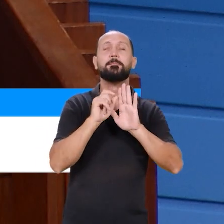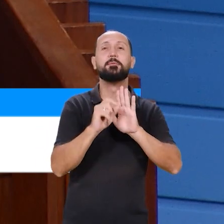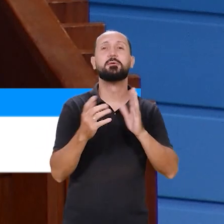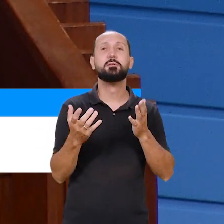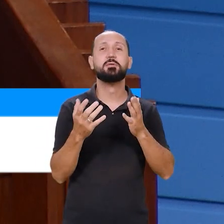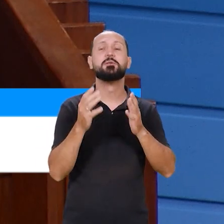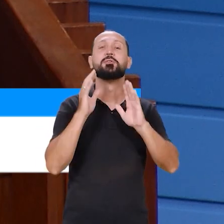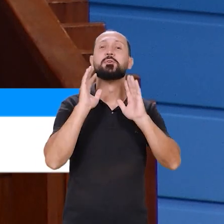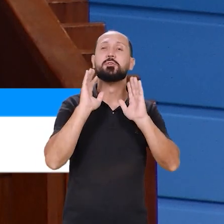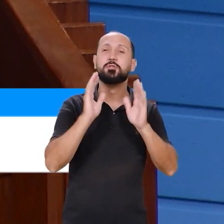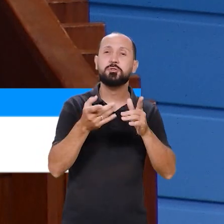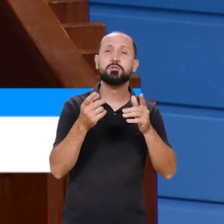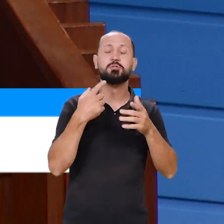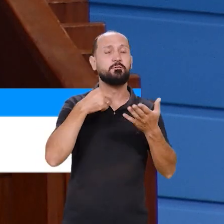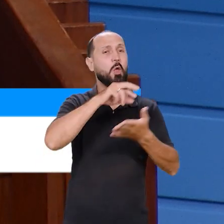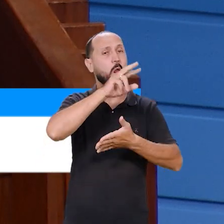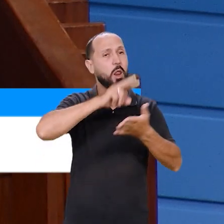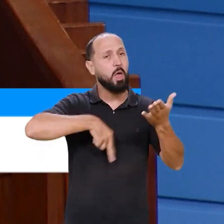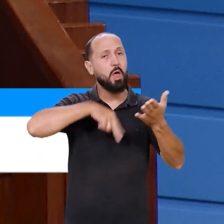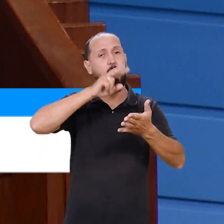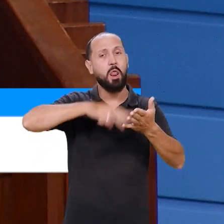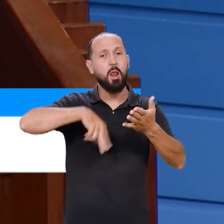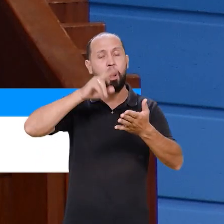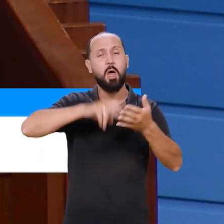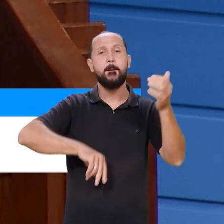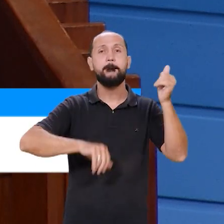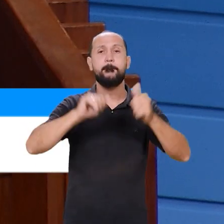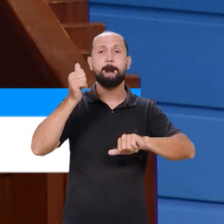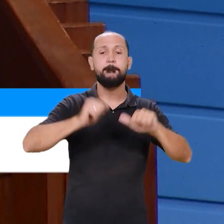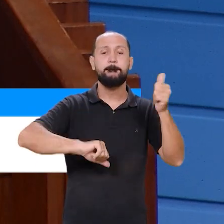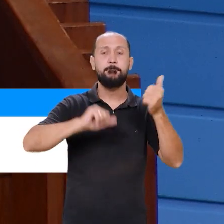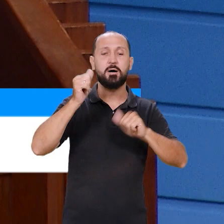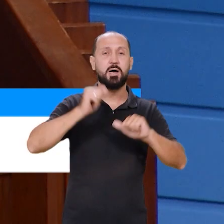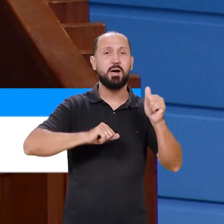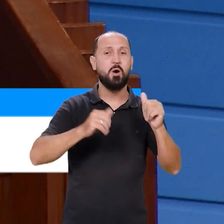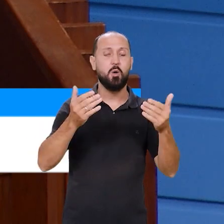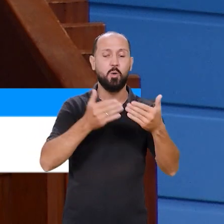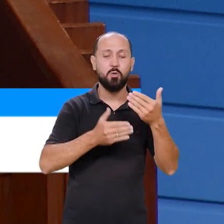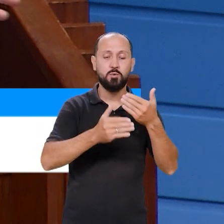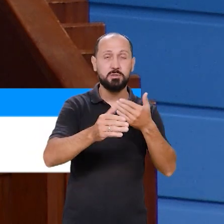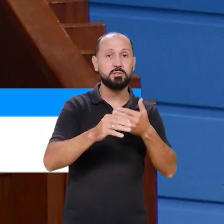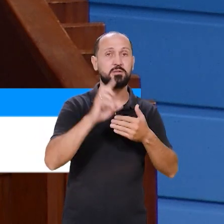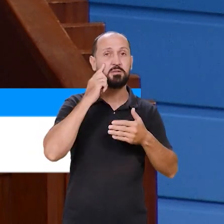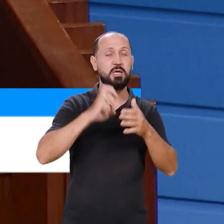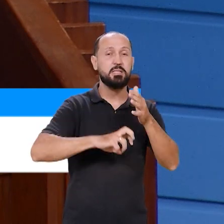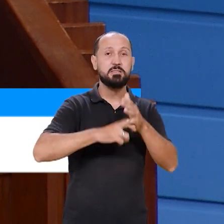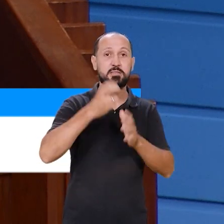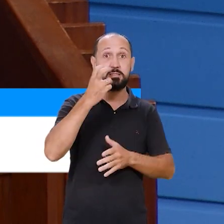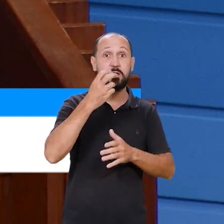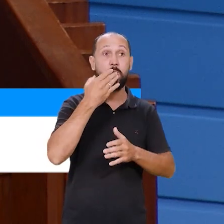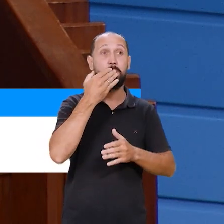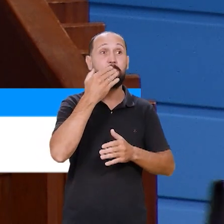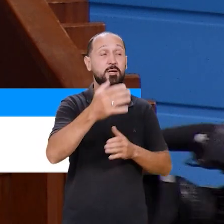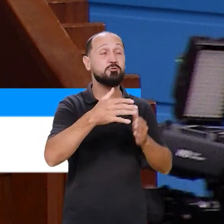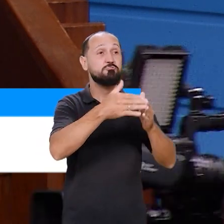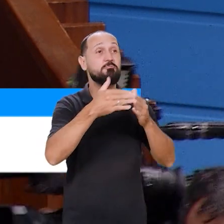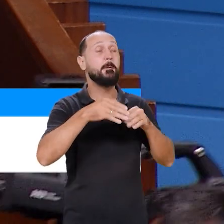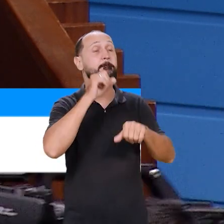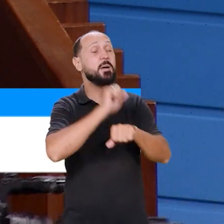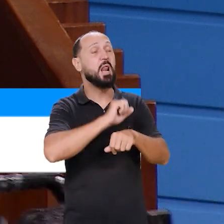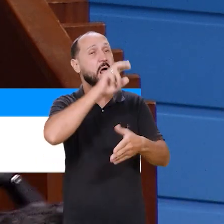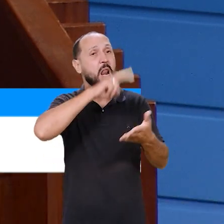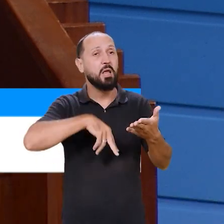projeto, que já foi muito lido, analisado nessa casa, 5 pedidos de vista,